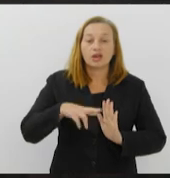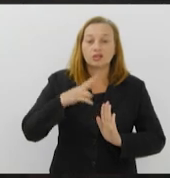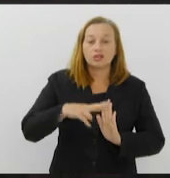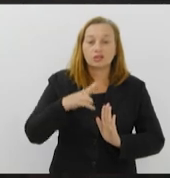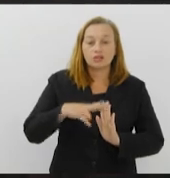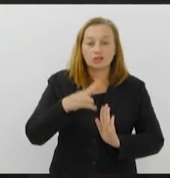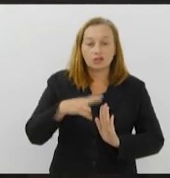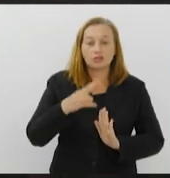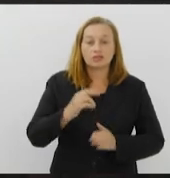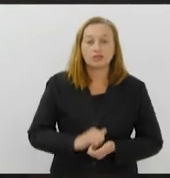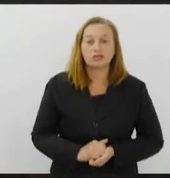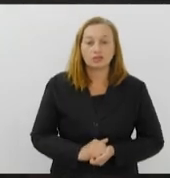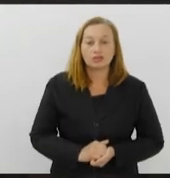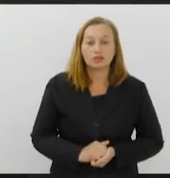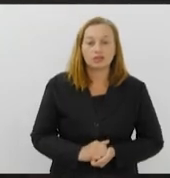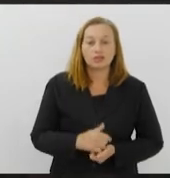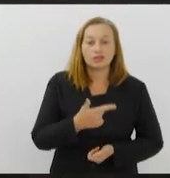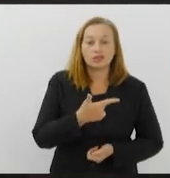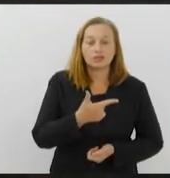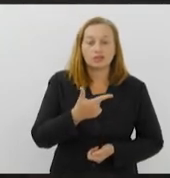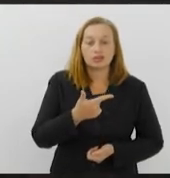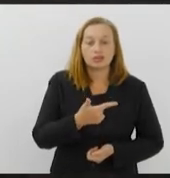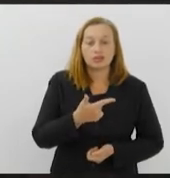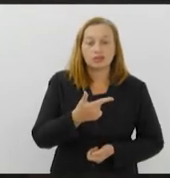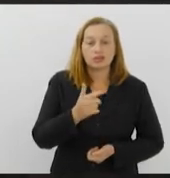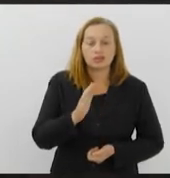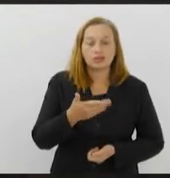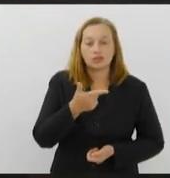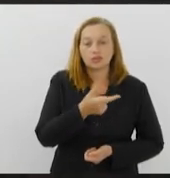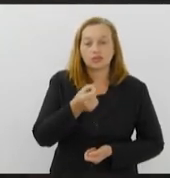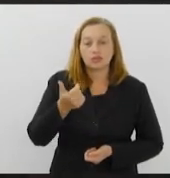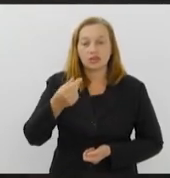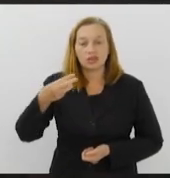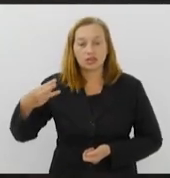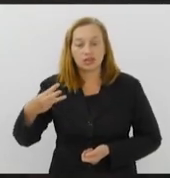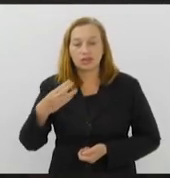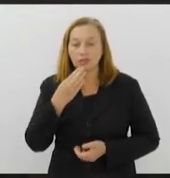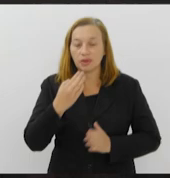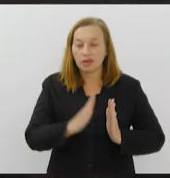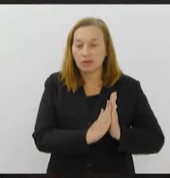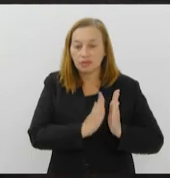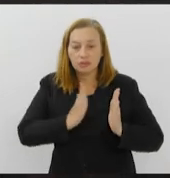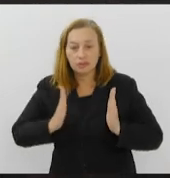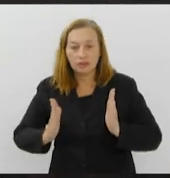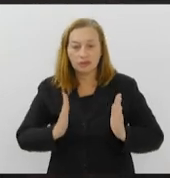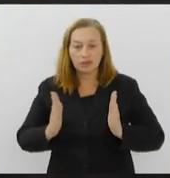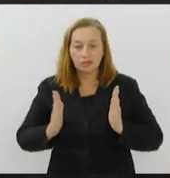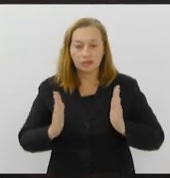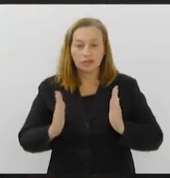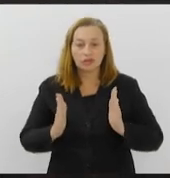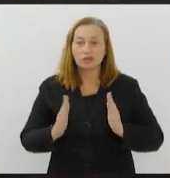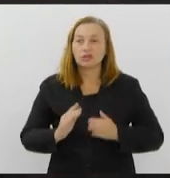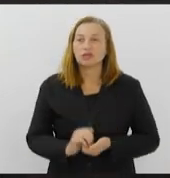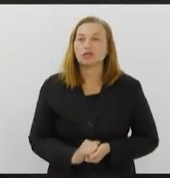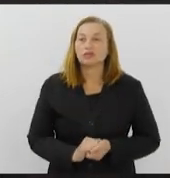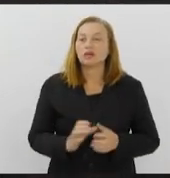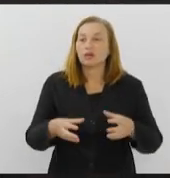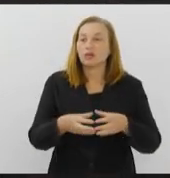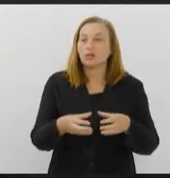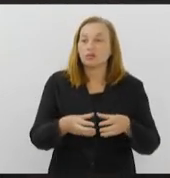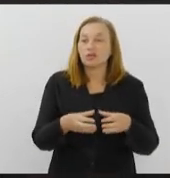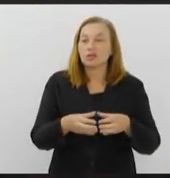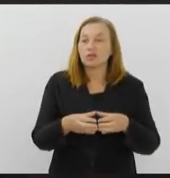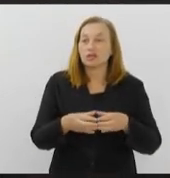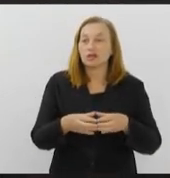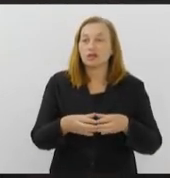número 10/2023, que solicita a prorrogação do prazo de funcionamento da Comissão